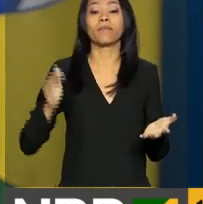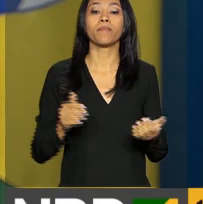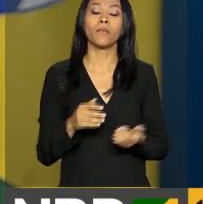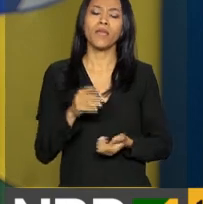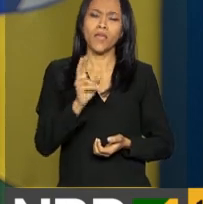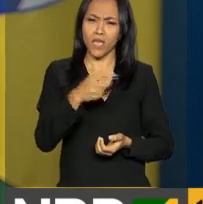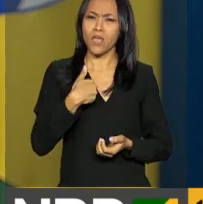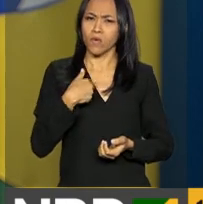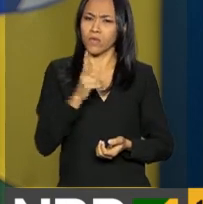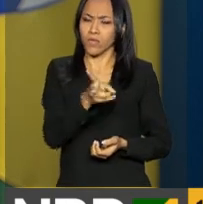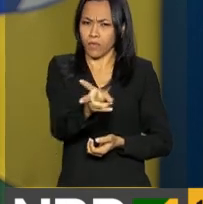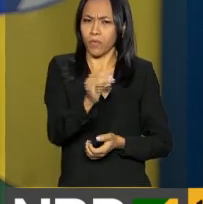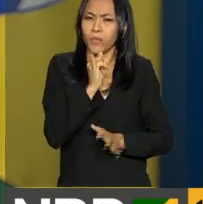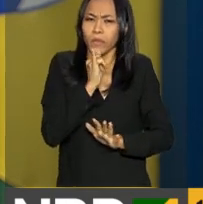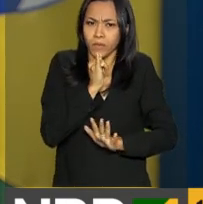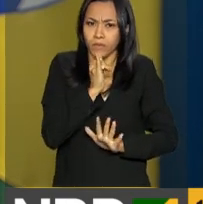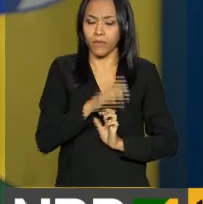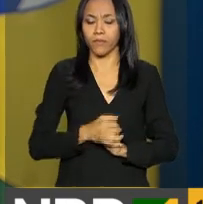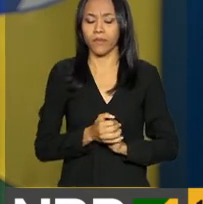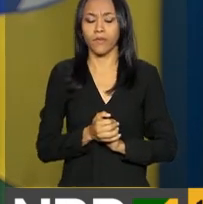sempre o exemplo seguinte. Você tem